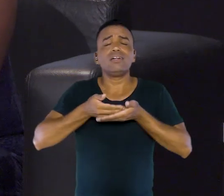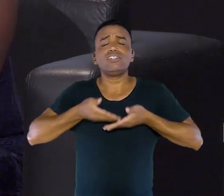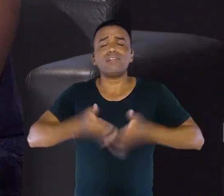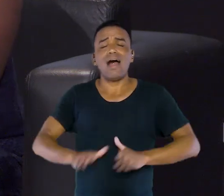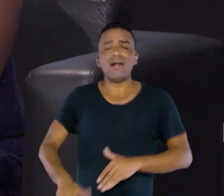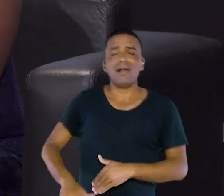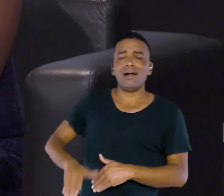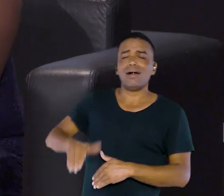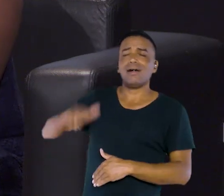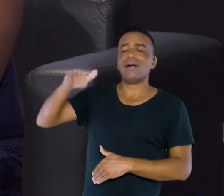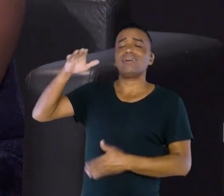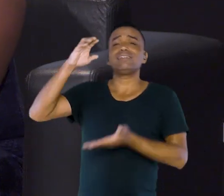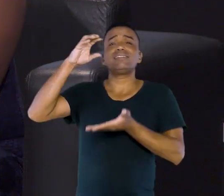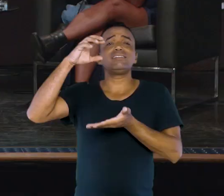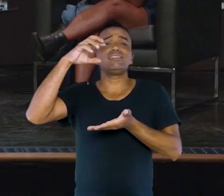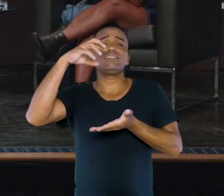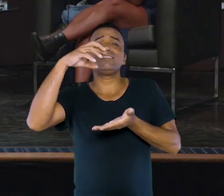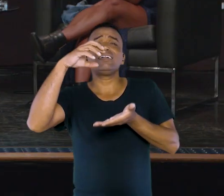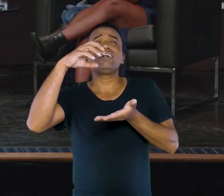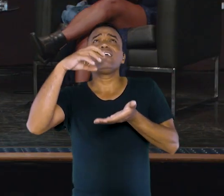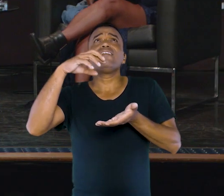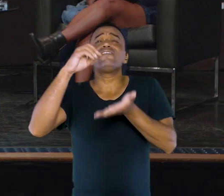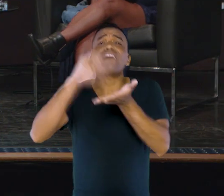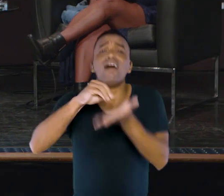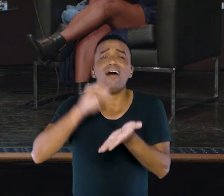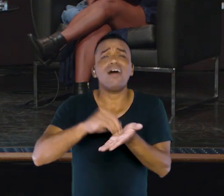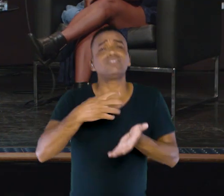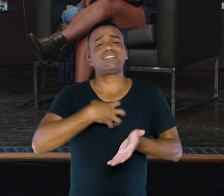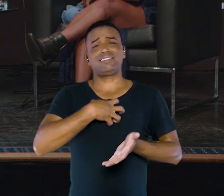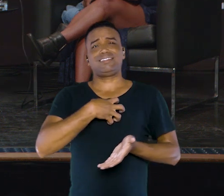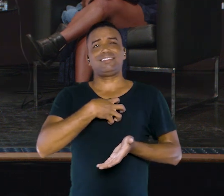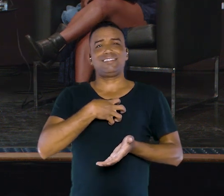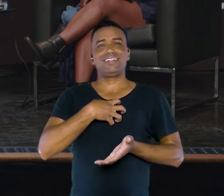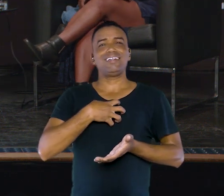muita falta. Só para contextualizar.